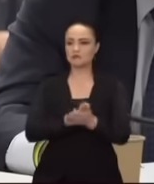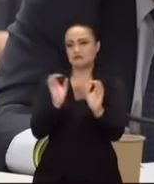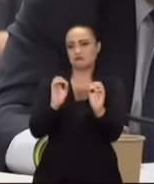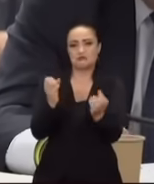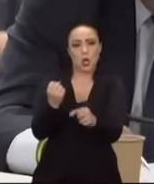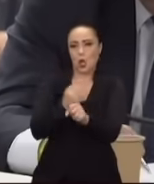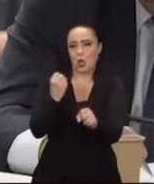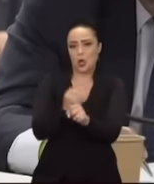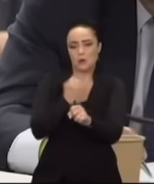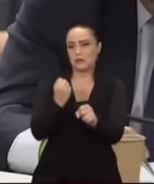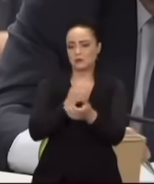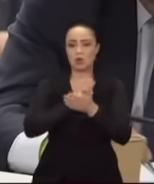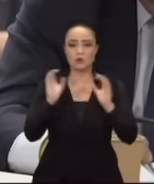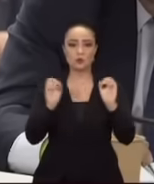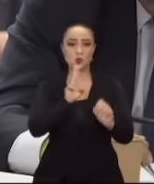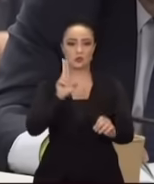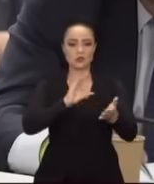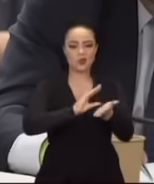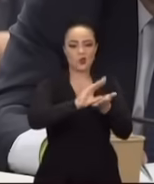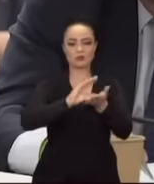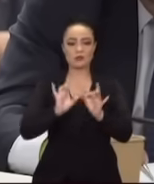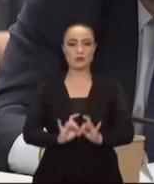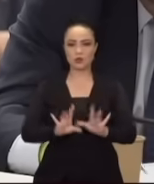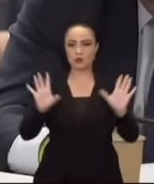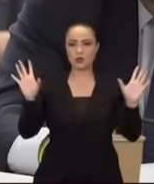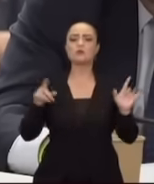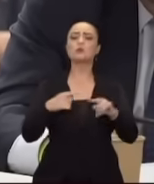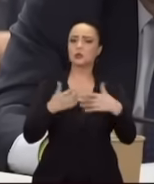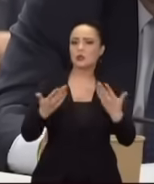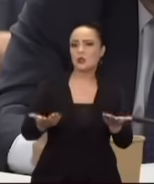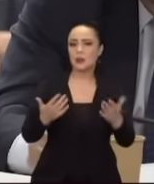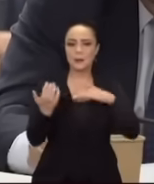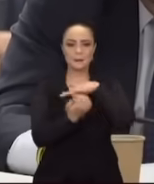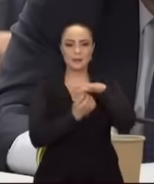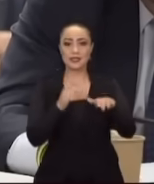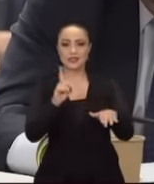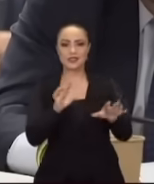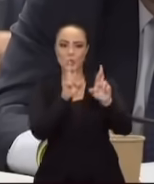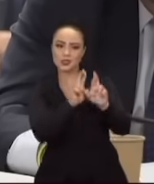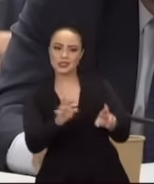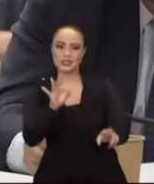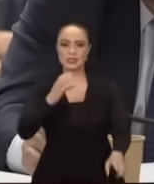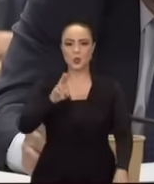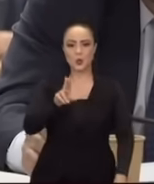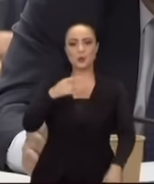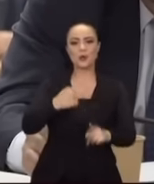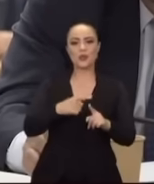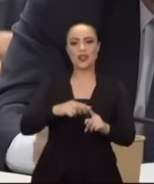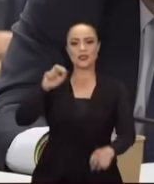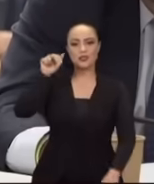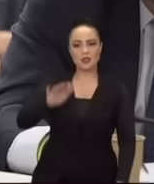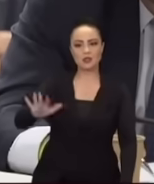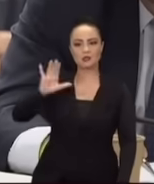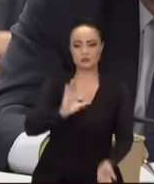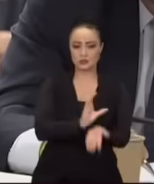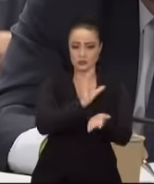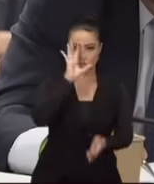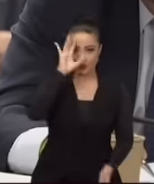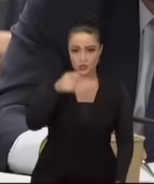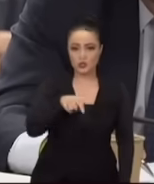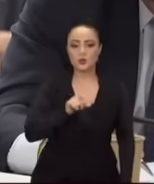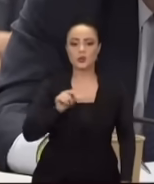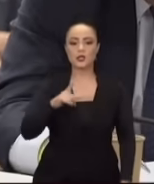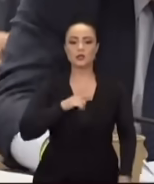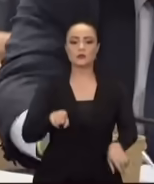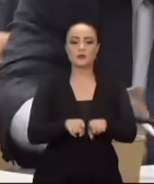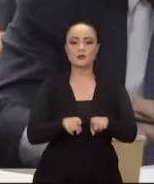era usada à vontade esse recurso. Por que à vontade? Porque é uma empresa que não é auditada pelo TCU por ser binacional. O que os conselhos decidem, está decidido e ninguém toca